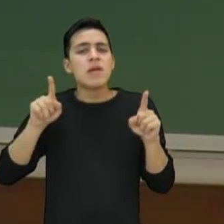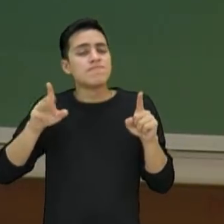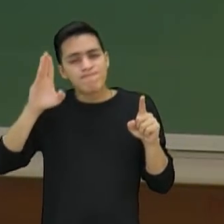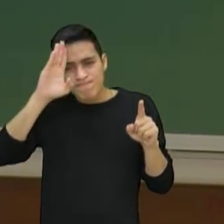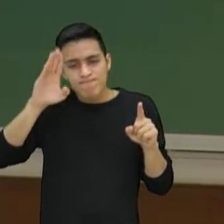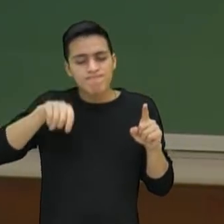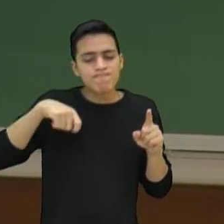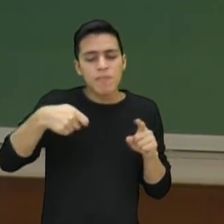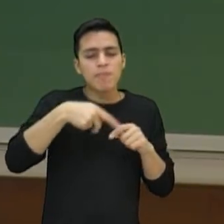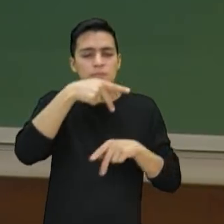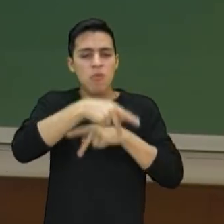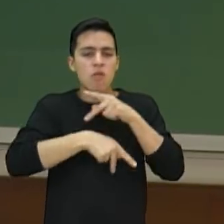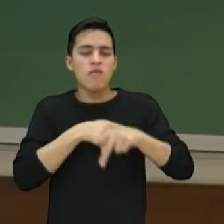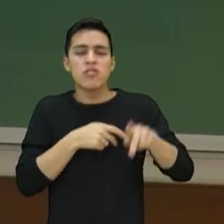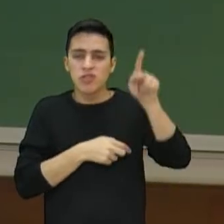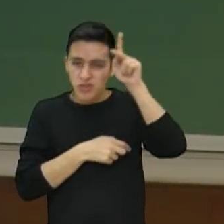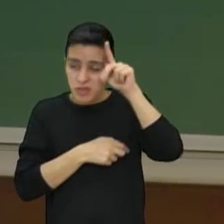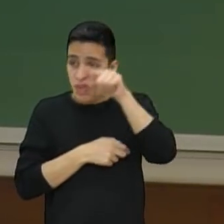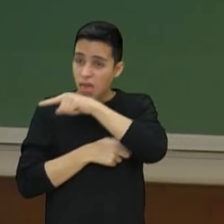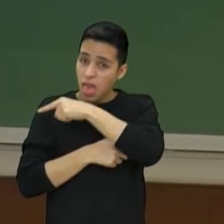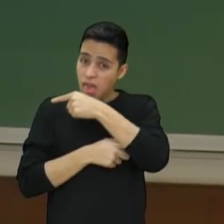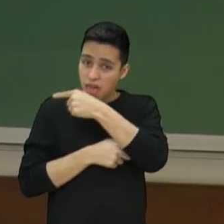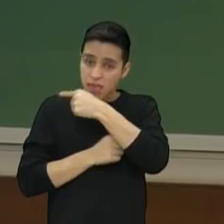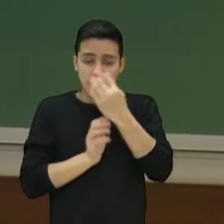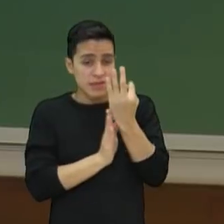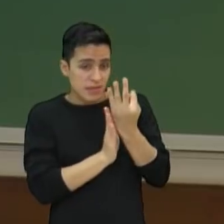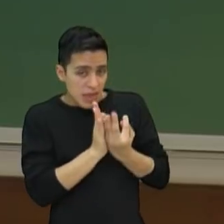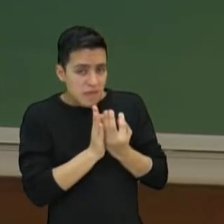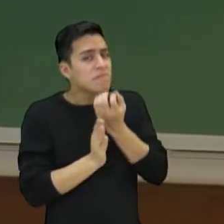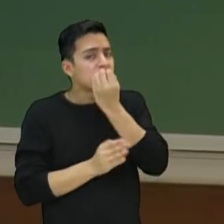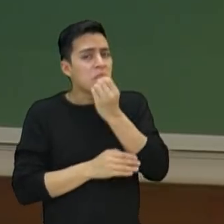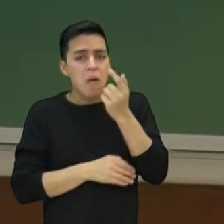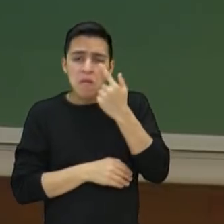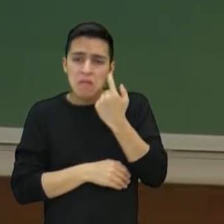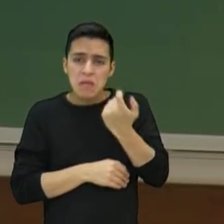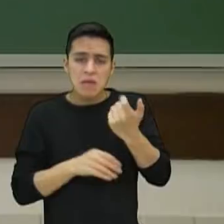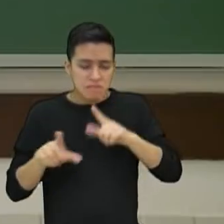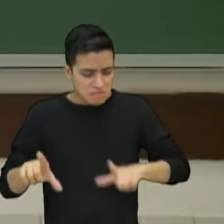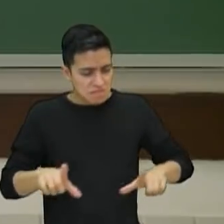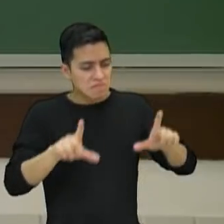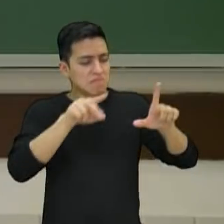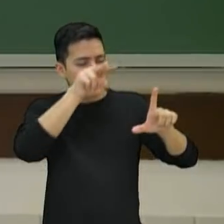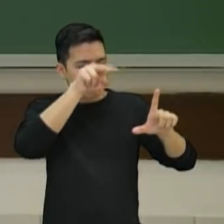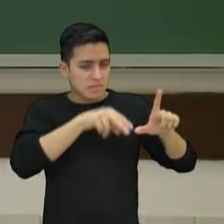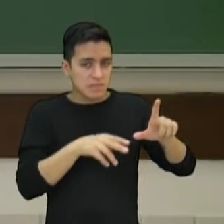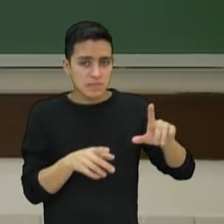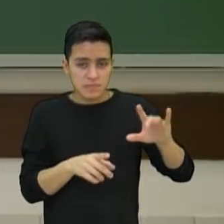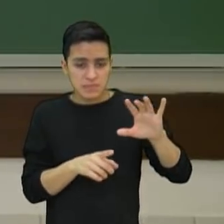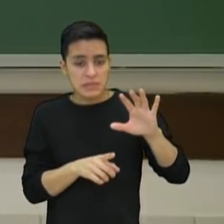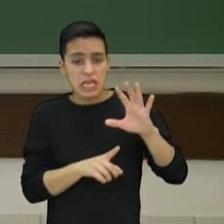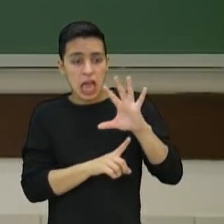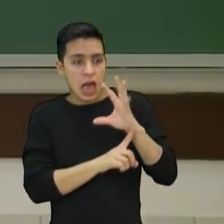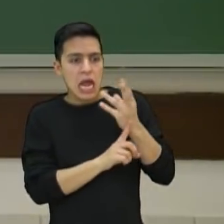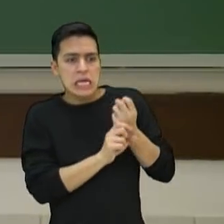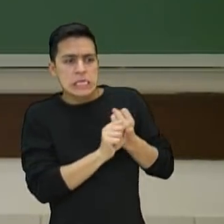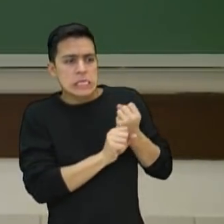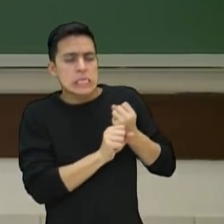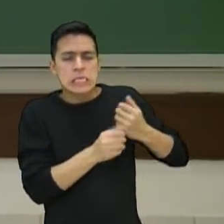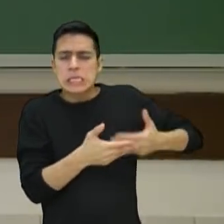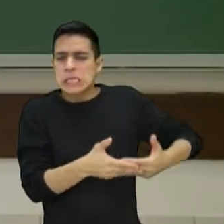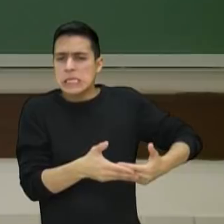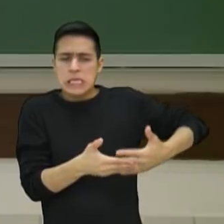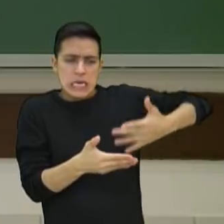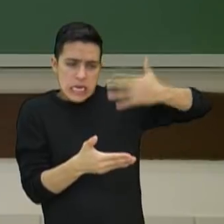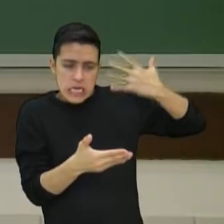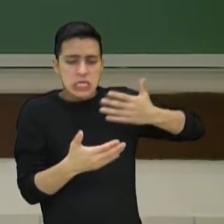povo indígena. Então, esse texto é muito interessante para nós pegar. Eu peguei um pouquinho para a gente entender. Olha só, a arte milenar, né? A milenar